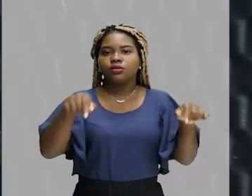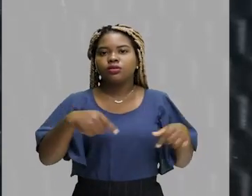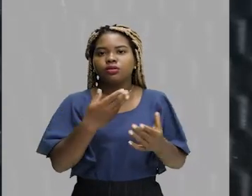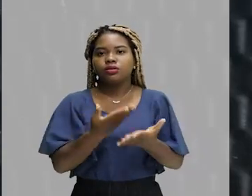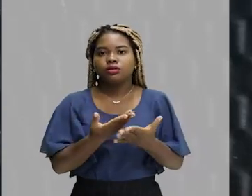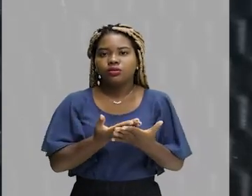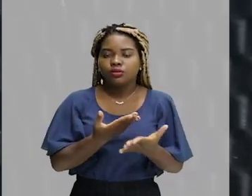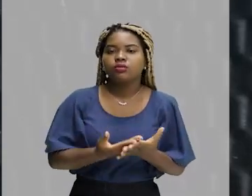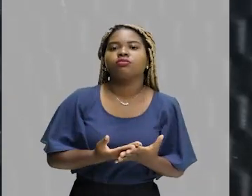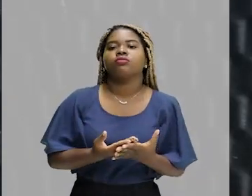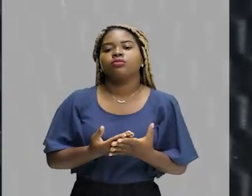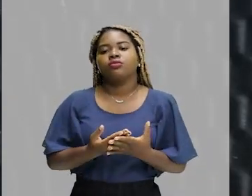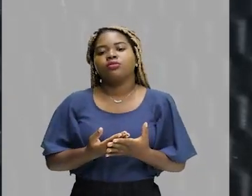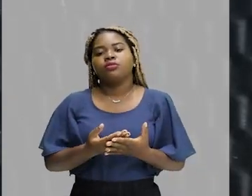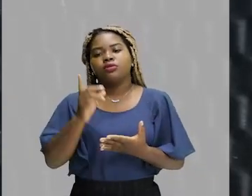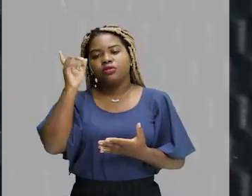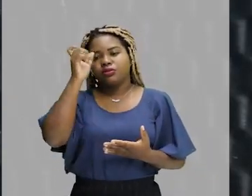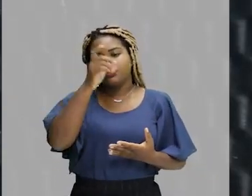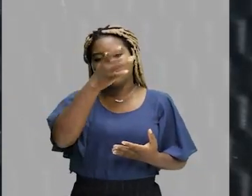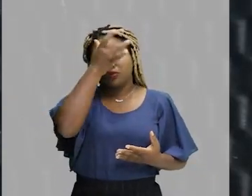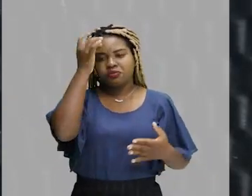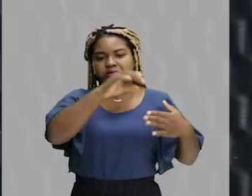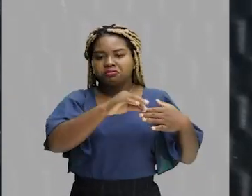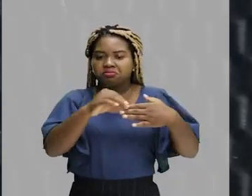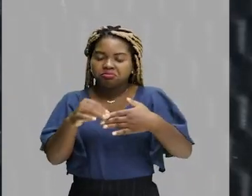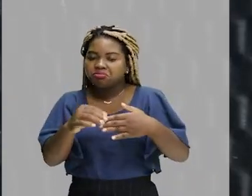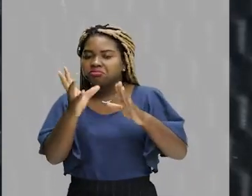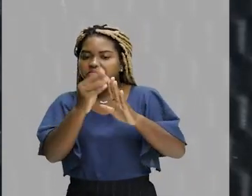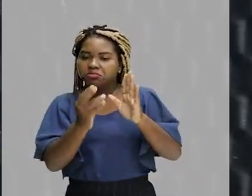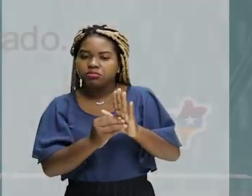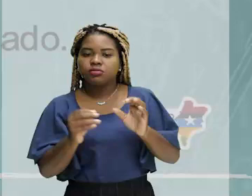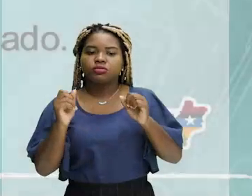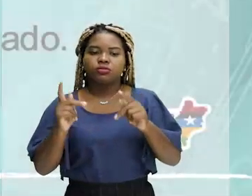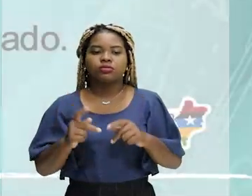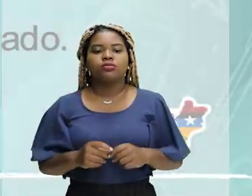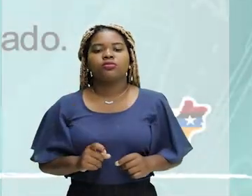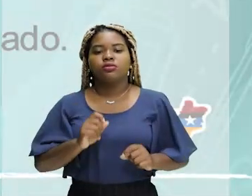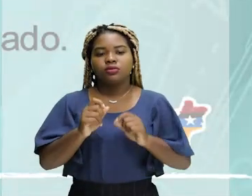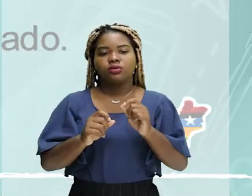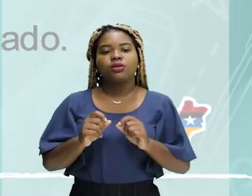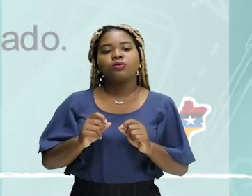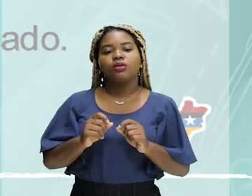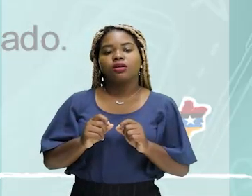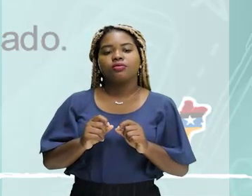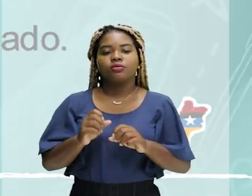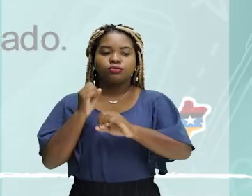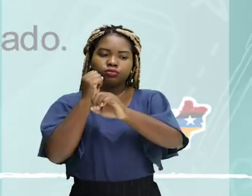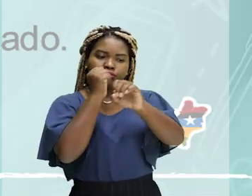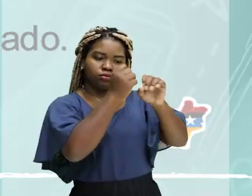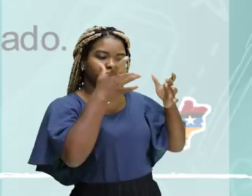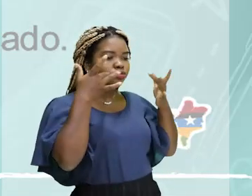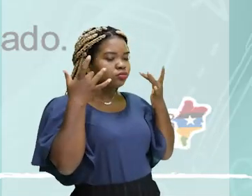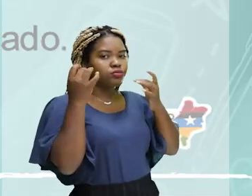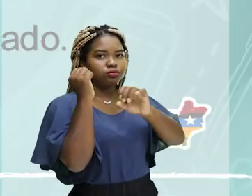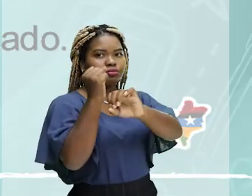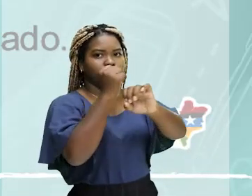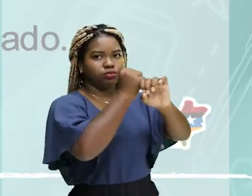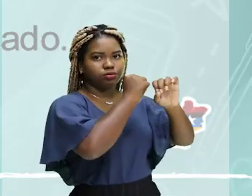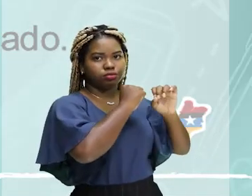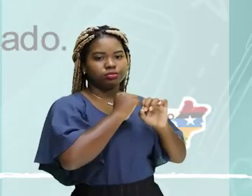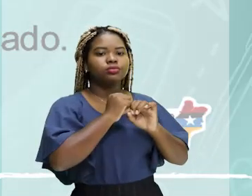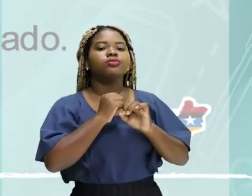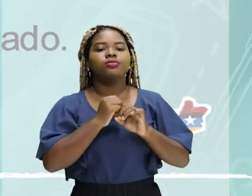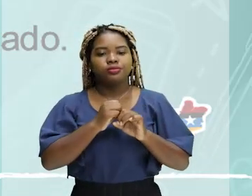pessoas trazem, ou dificilmente você vê alguma coisa escrito sobre isso, que é o artesanato. O artesanato enquanto